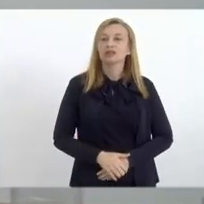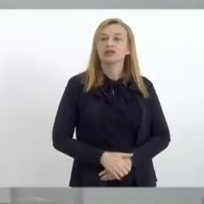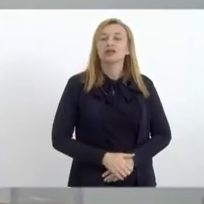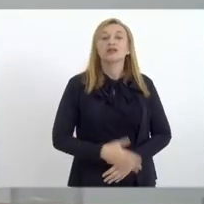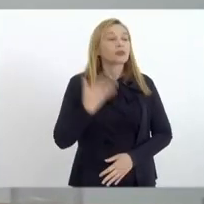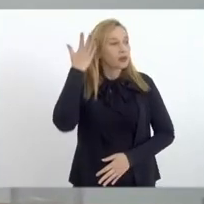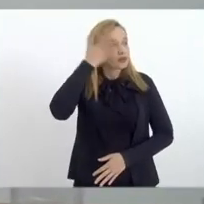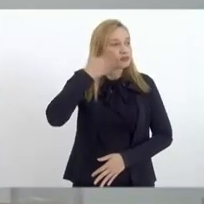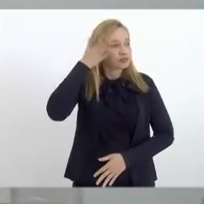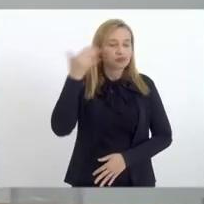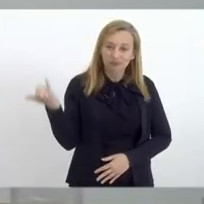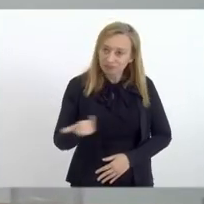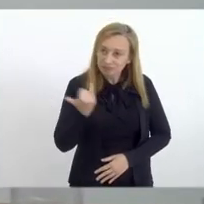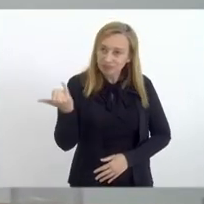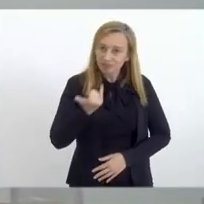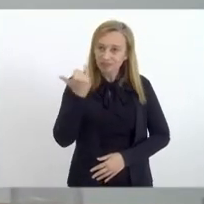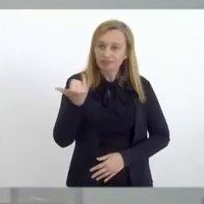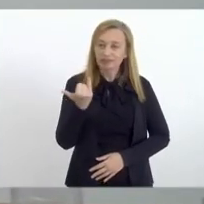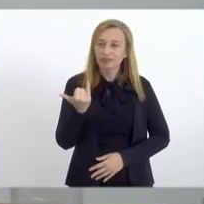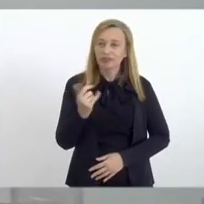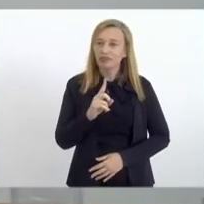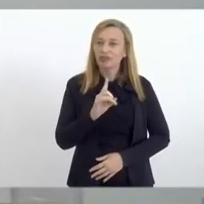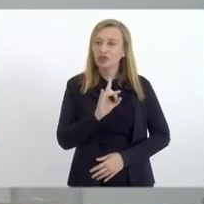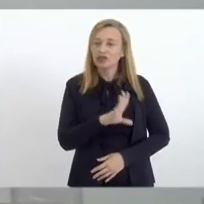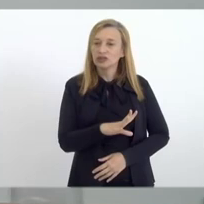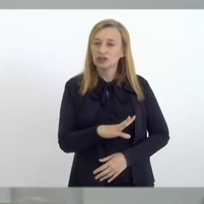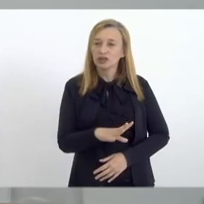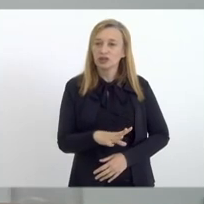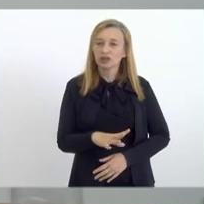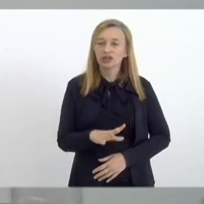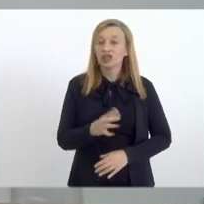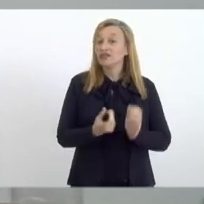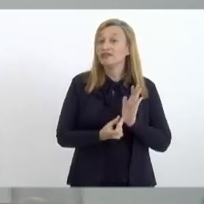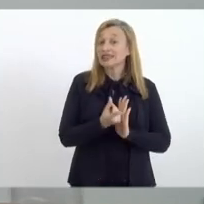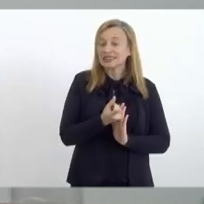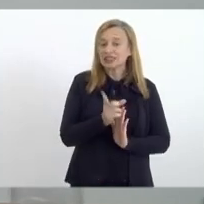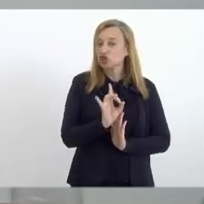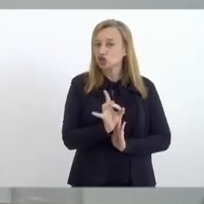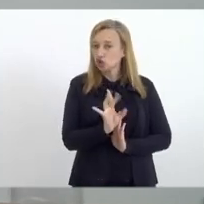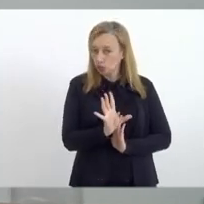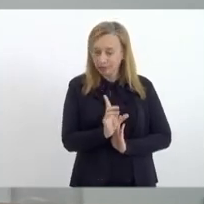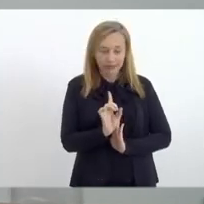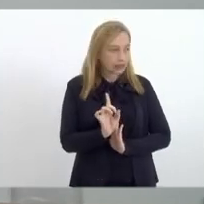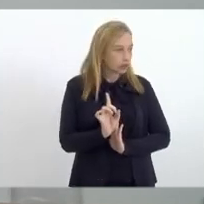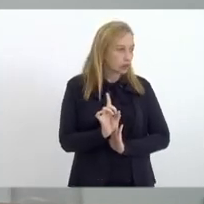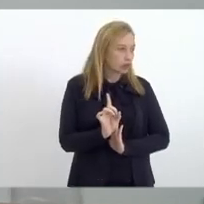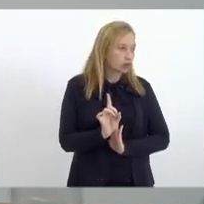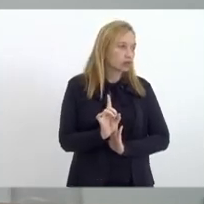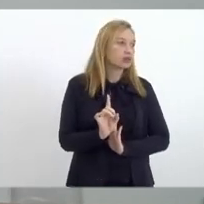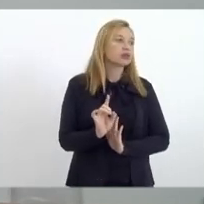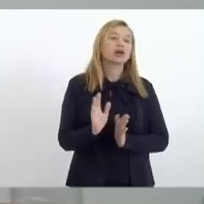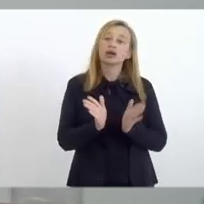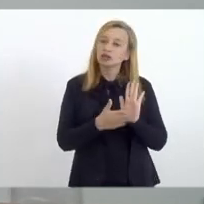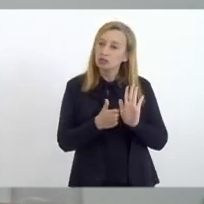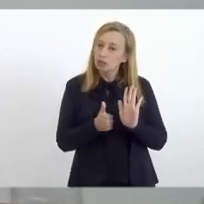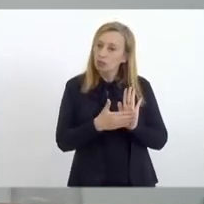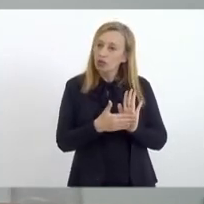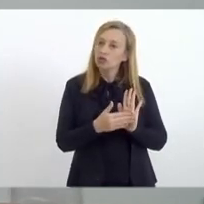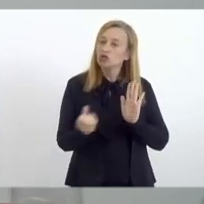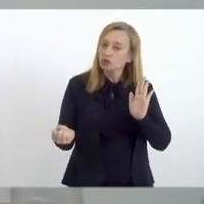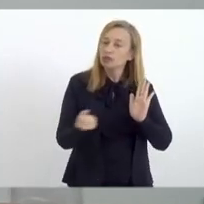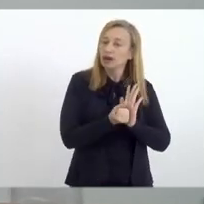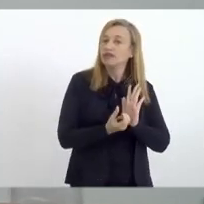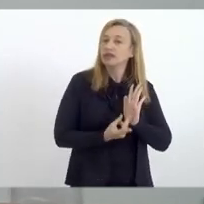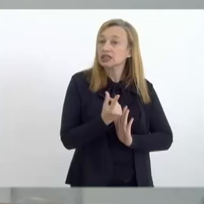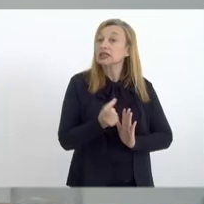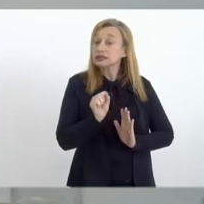mensagem importante, que não é só o aspecto financeiro. Claro que algumas das medidas propostas, elas geram impacto